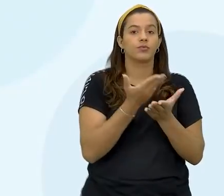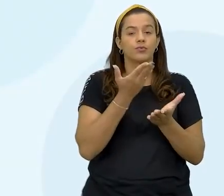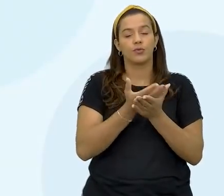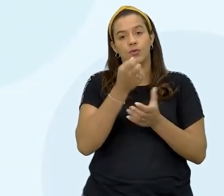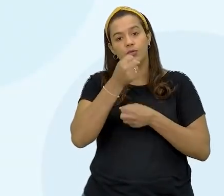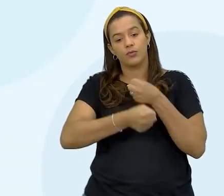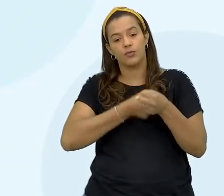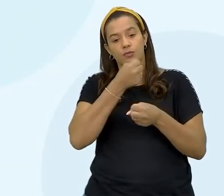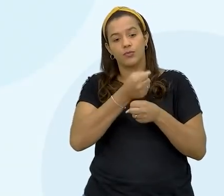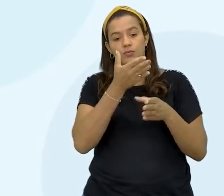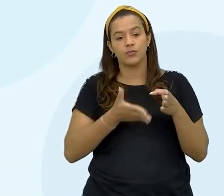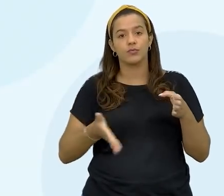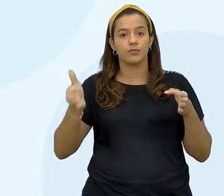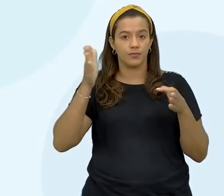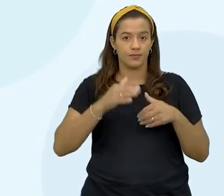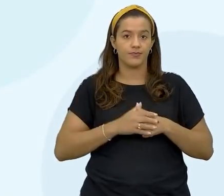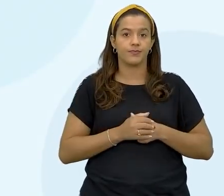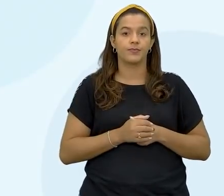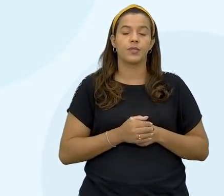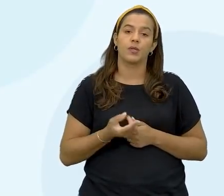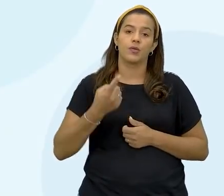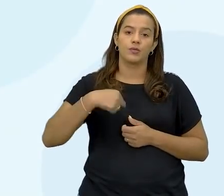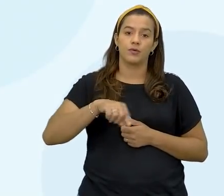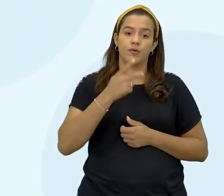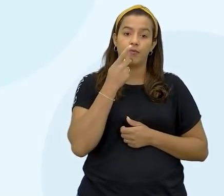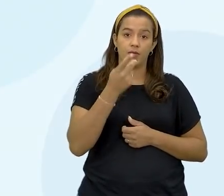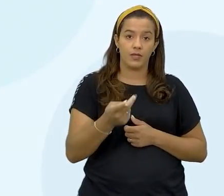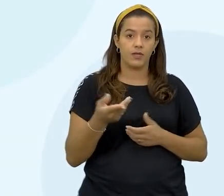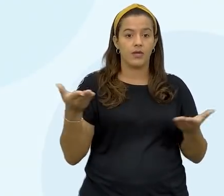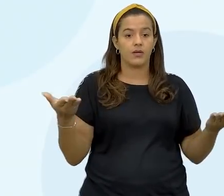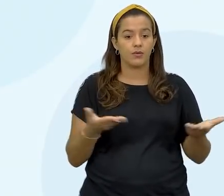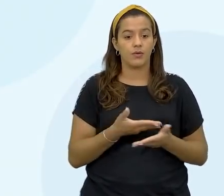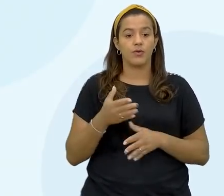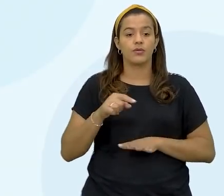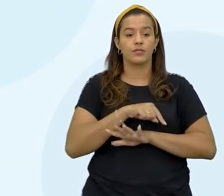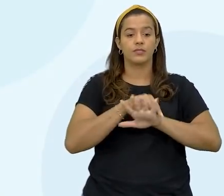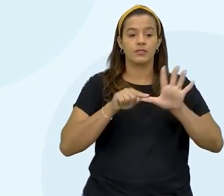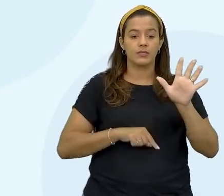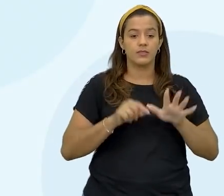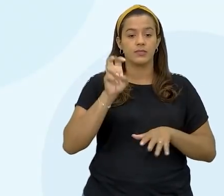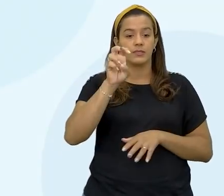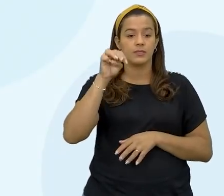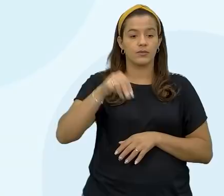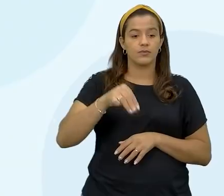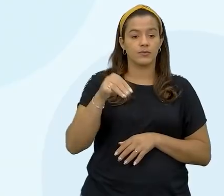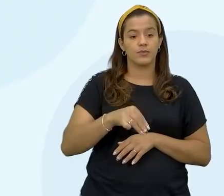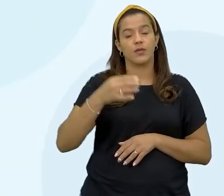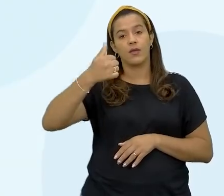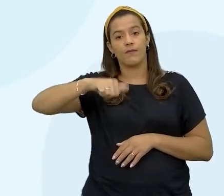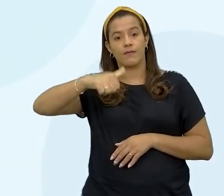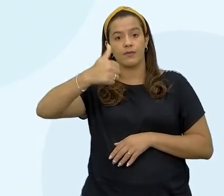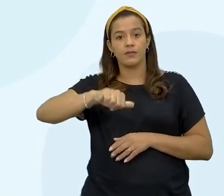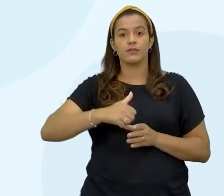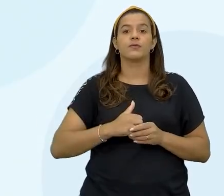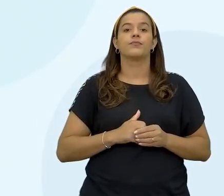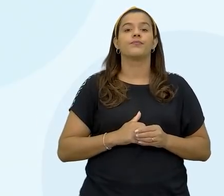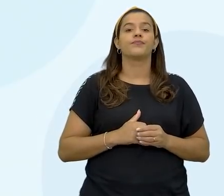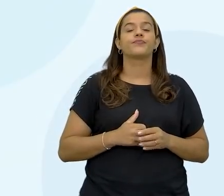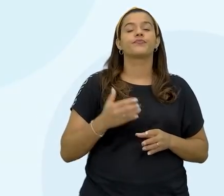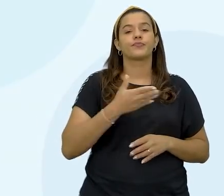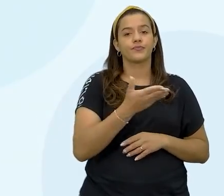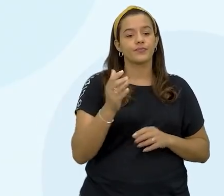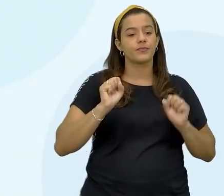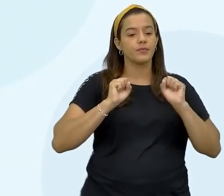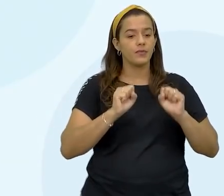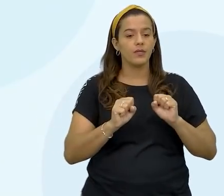dos agrupamentos. Então, a gente vai falar um pouquinho agora, nos 5 minutos finais, da avaliação, que ela pode ser